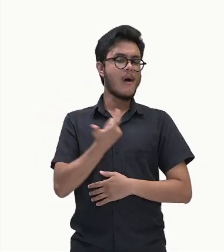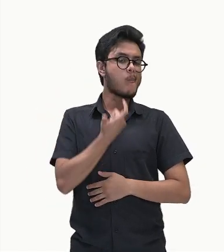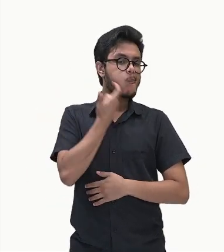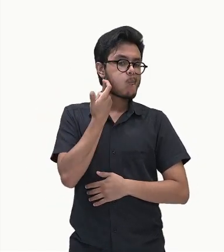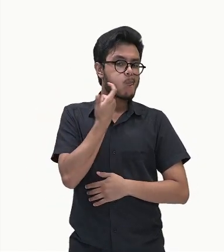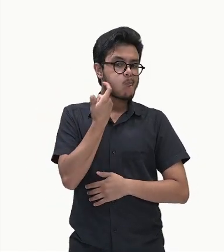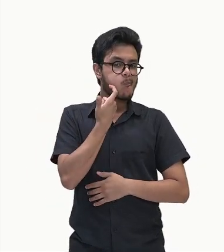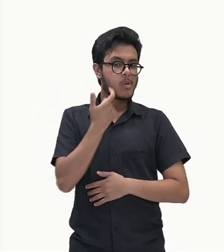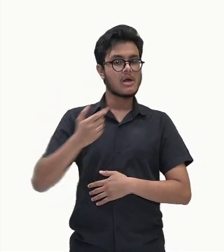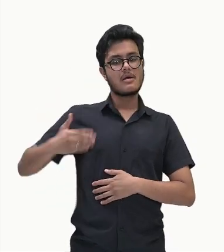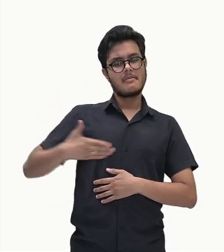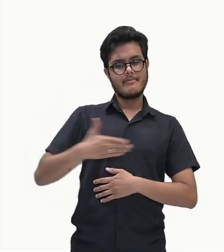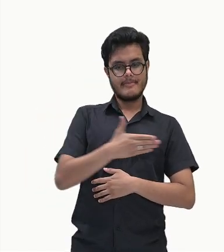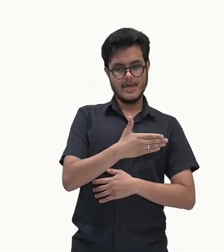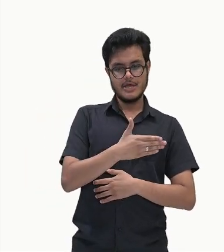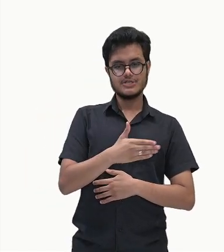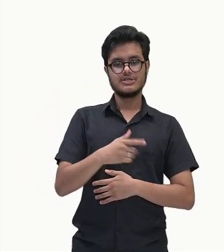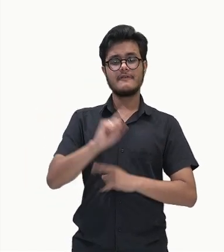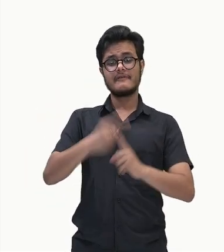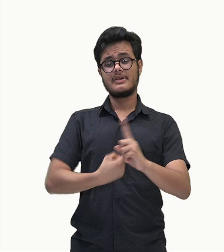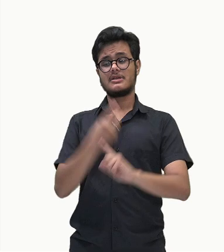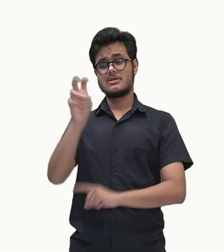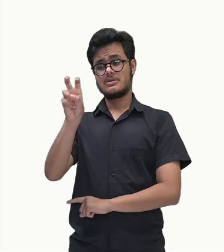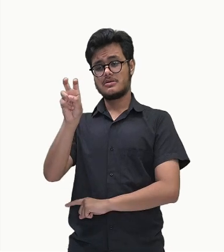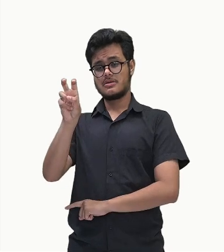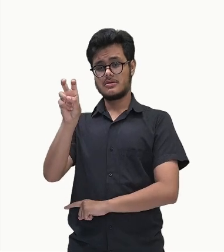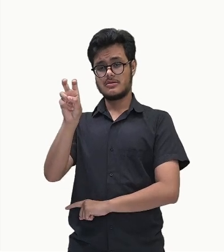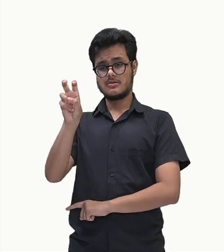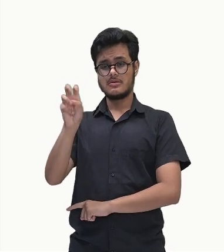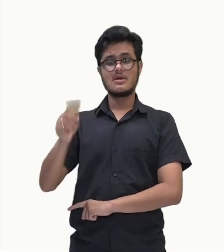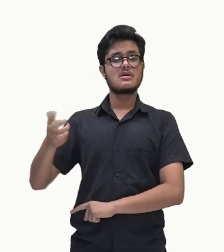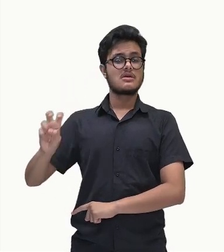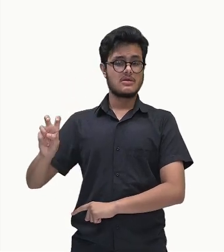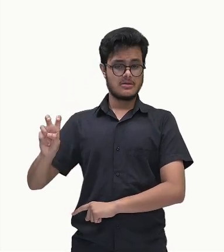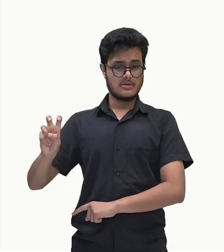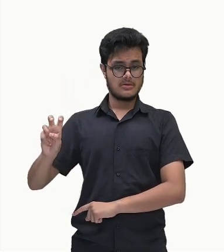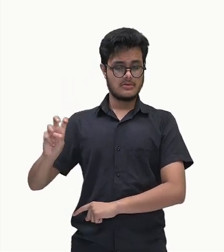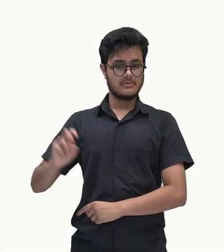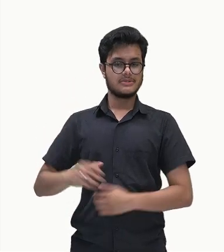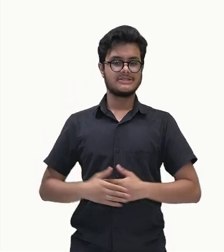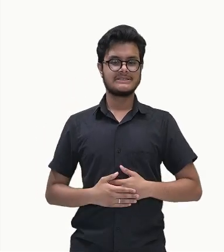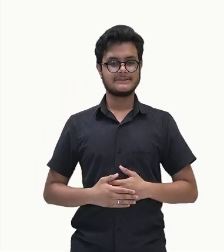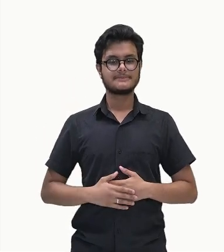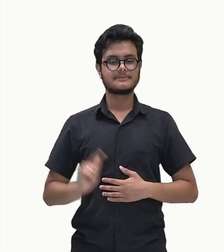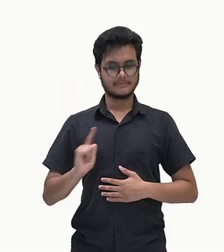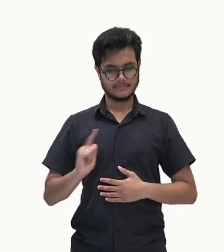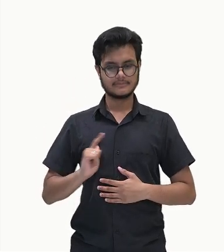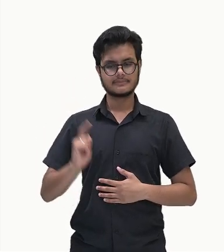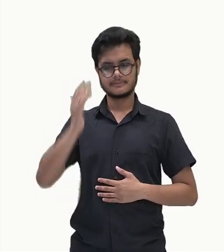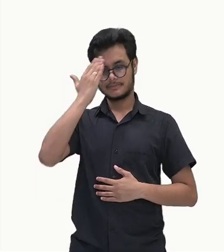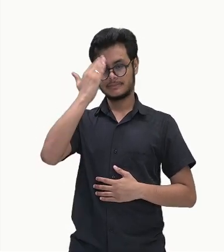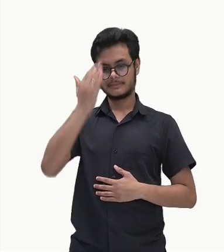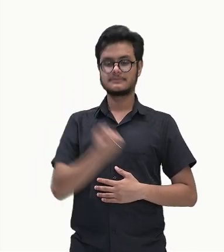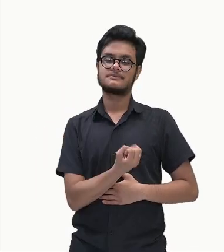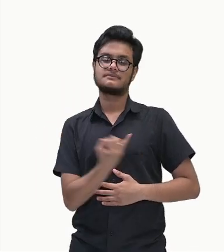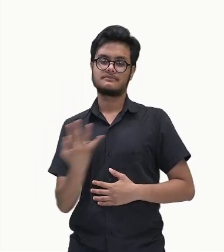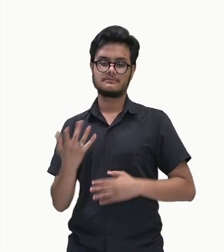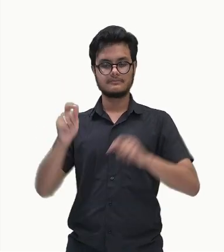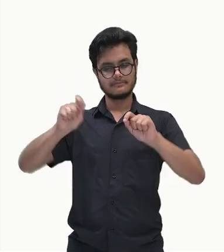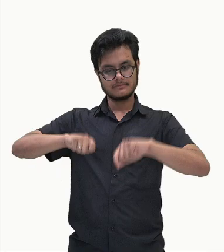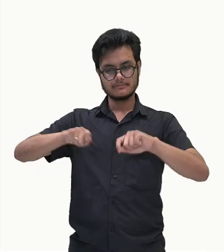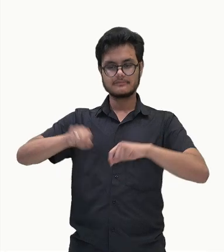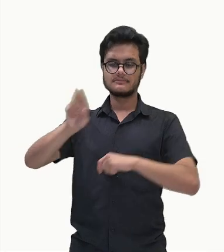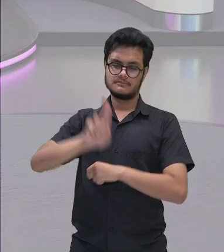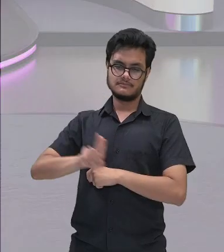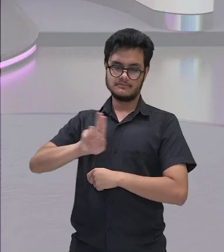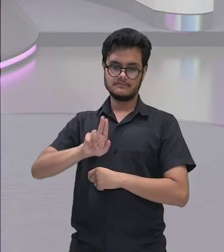total que ela tinha para ela poder multiplicar e saber exatamente a quantidade de combinações